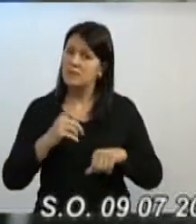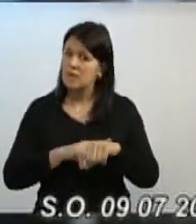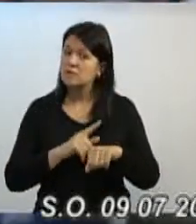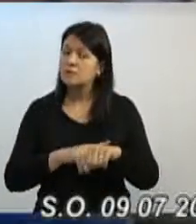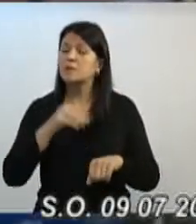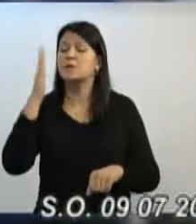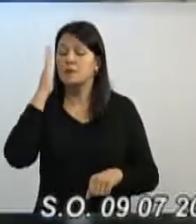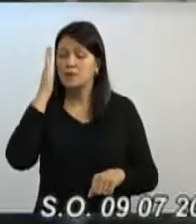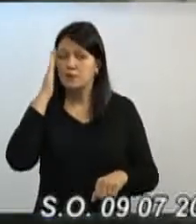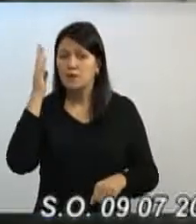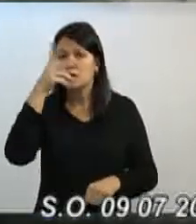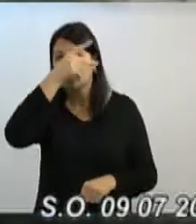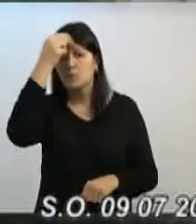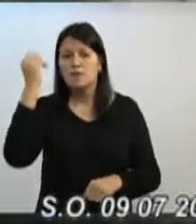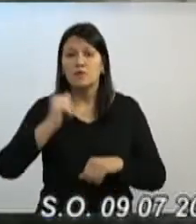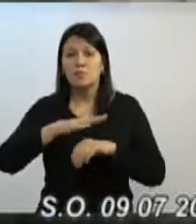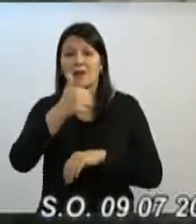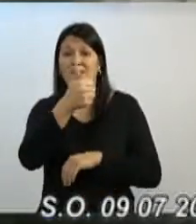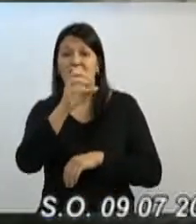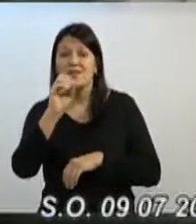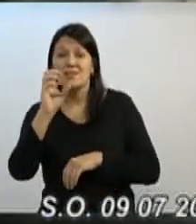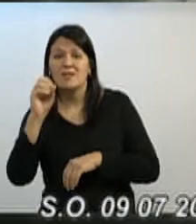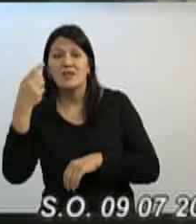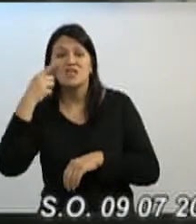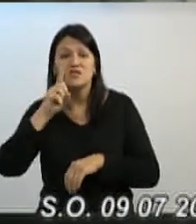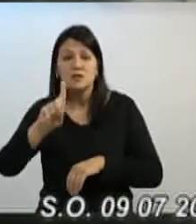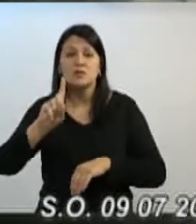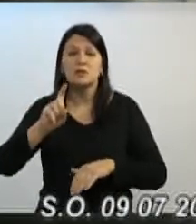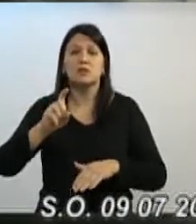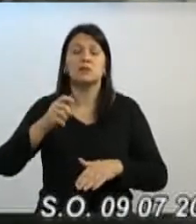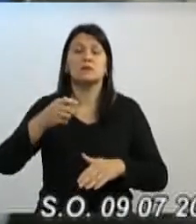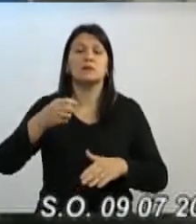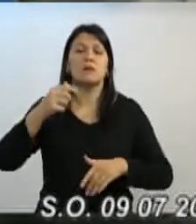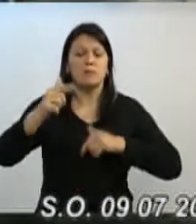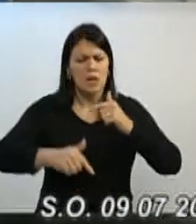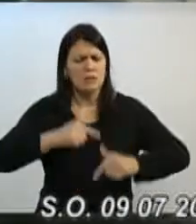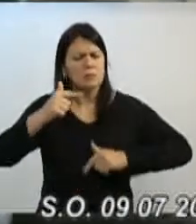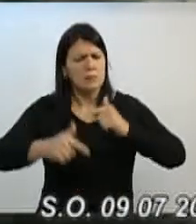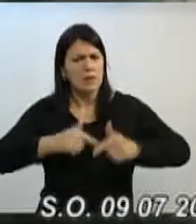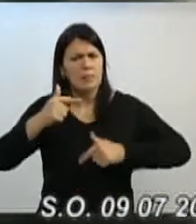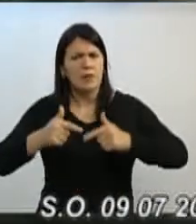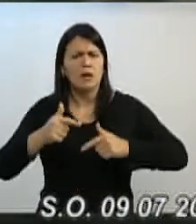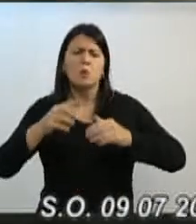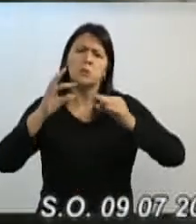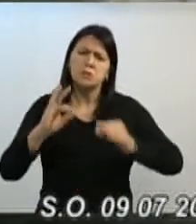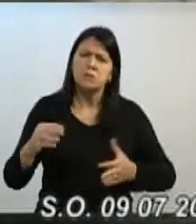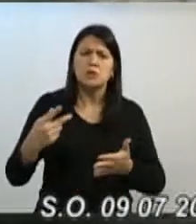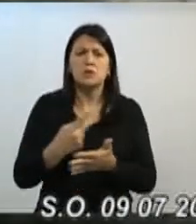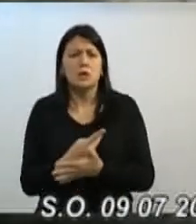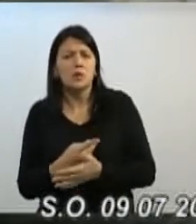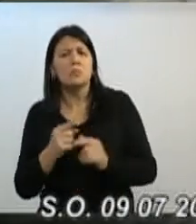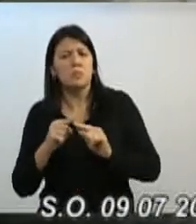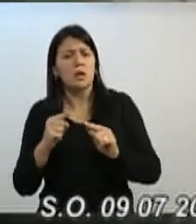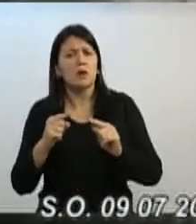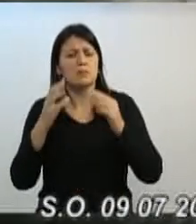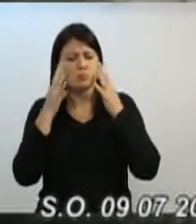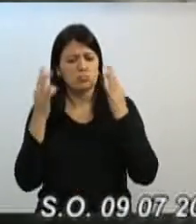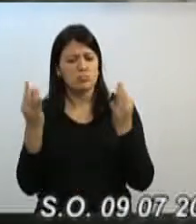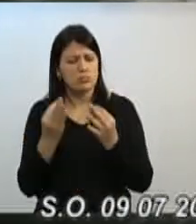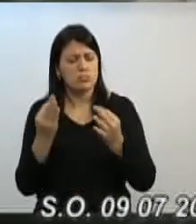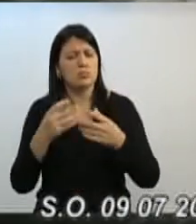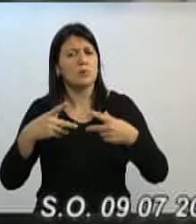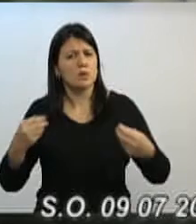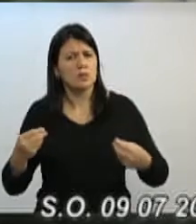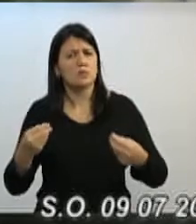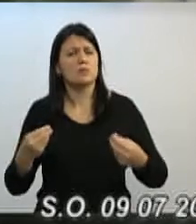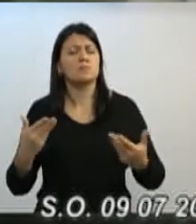sei que o prefeito está aí há mais de 100 dias, né, dedicando em relação à cidade, com acertos e erros nesse ponto, e reconheço algumas medidas e algumas